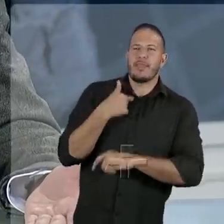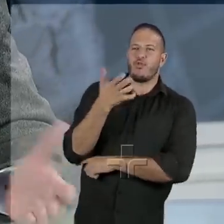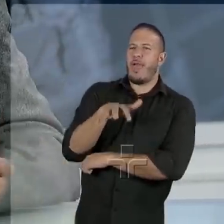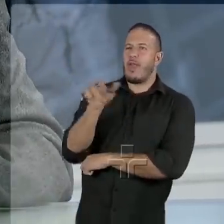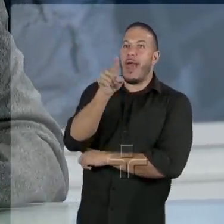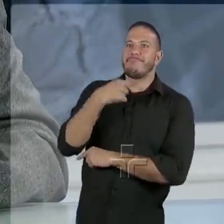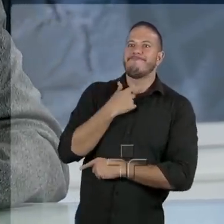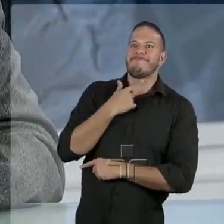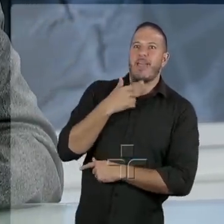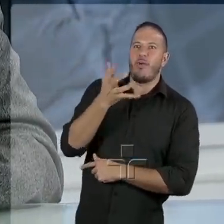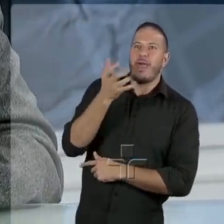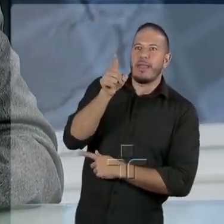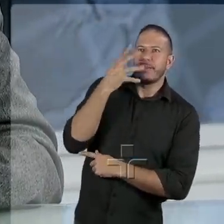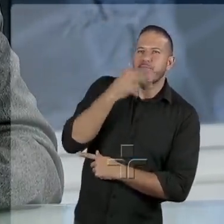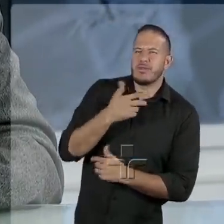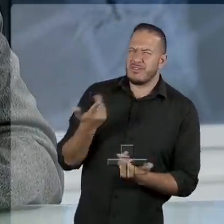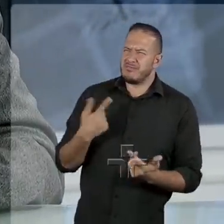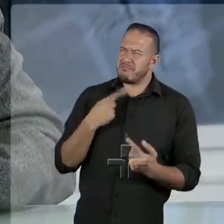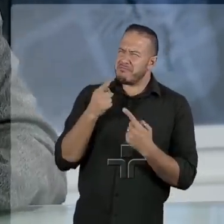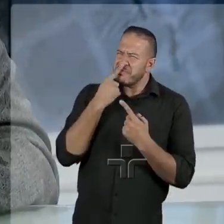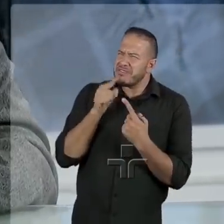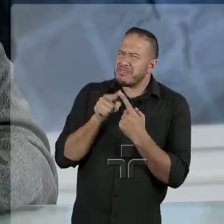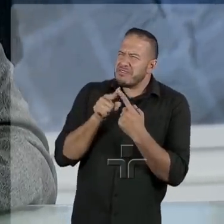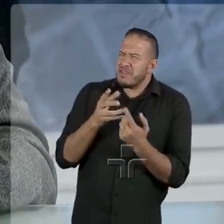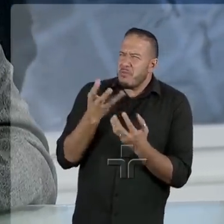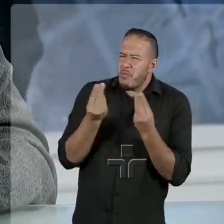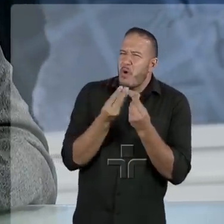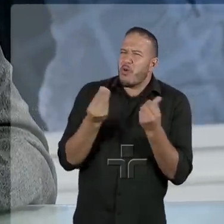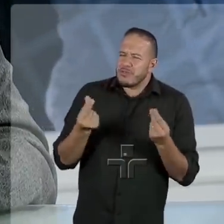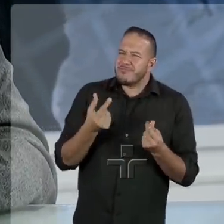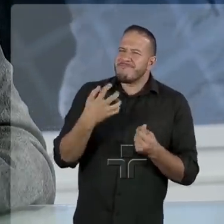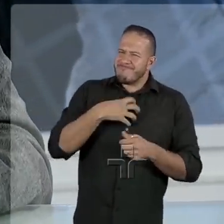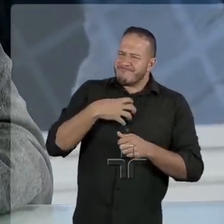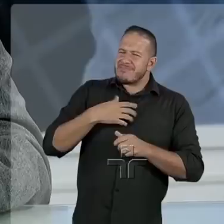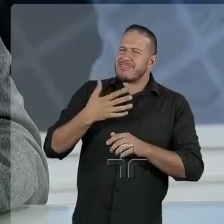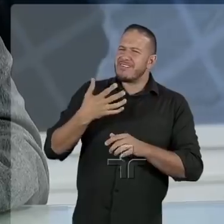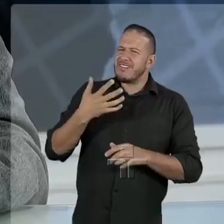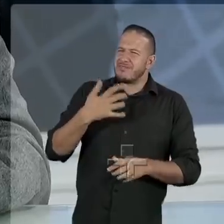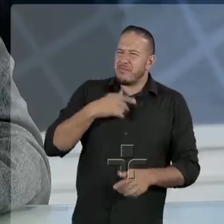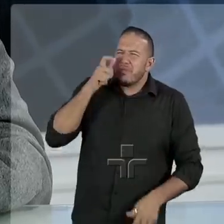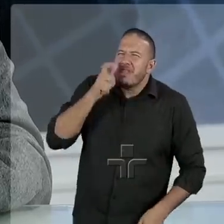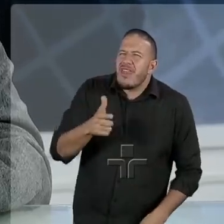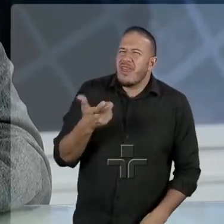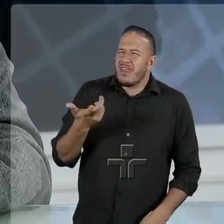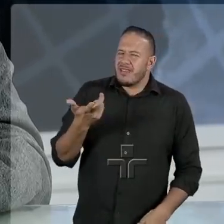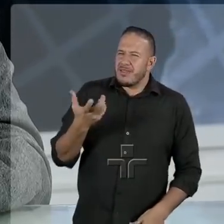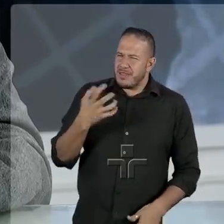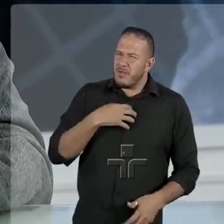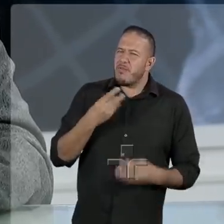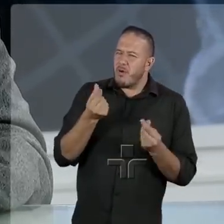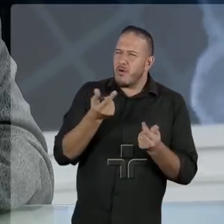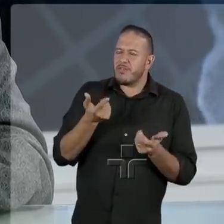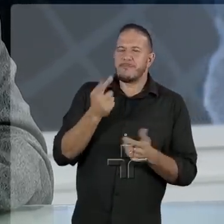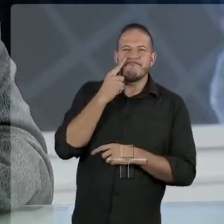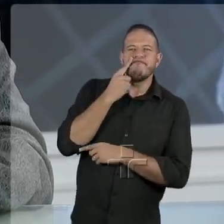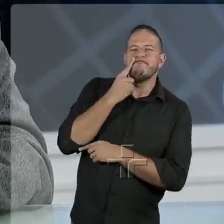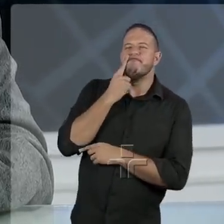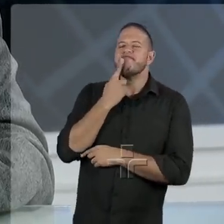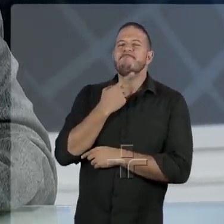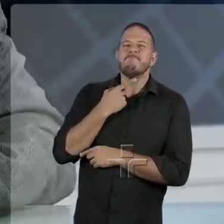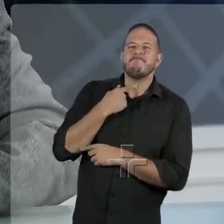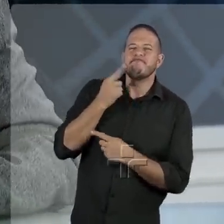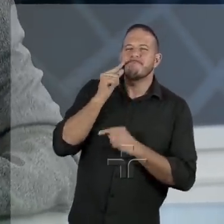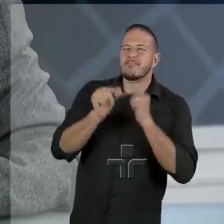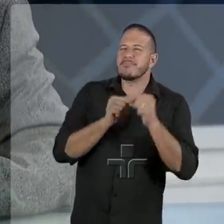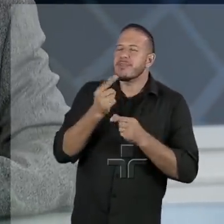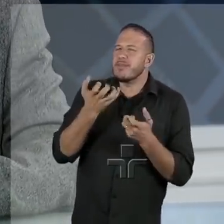não. Então tem aí uma certa dimensão de decoro, sabe, de um certo decoro do ambiente, que a